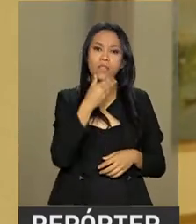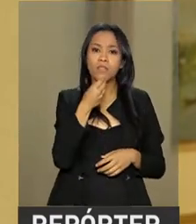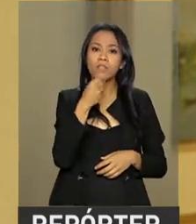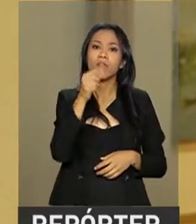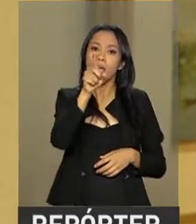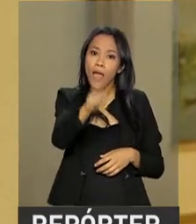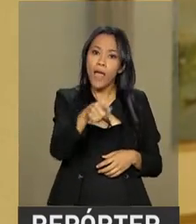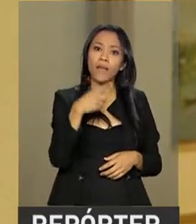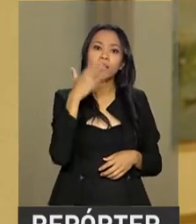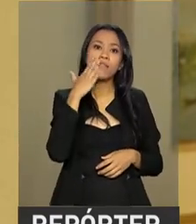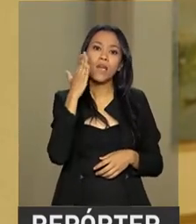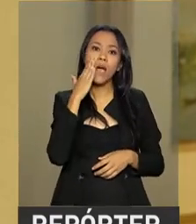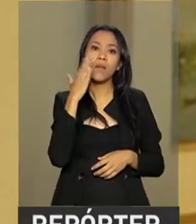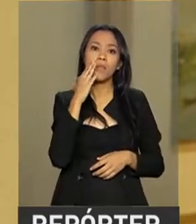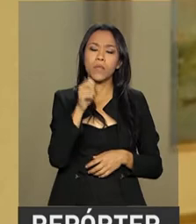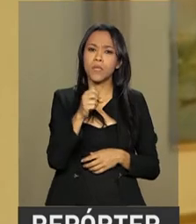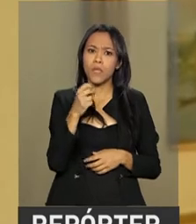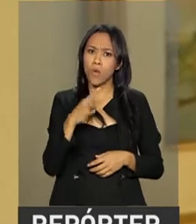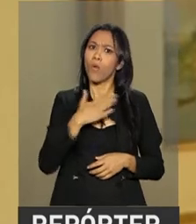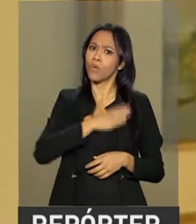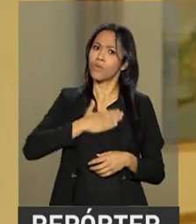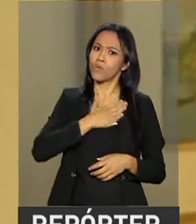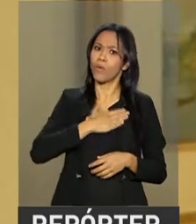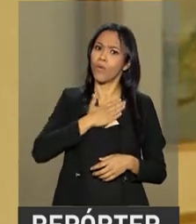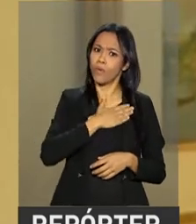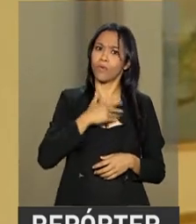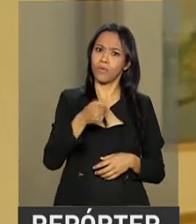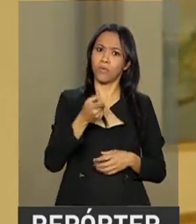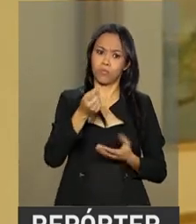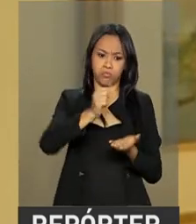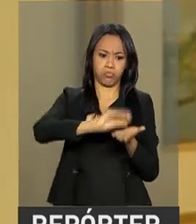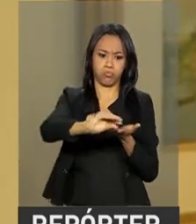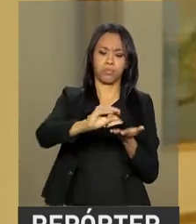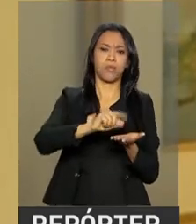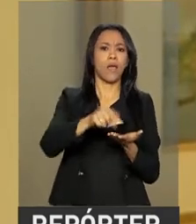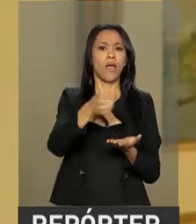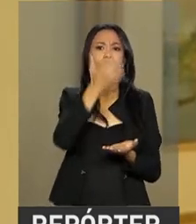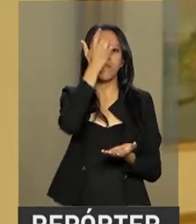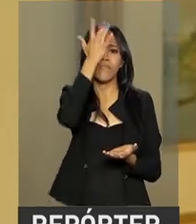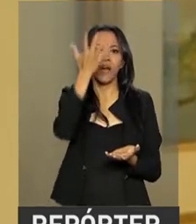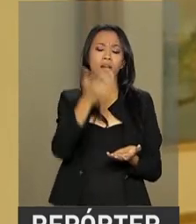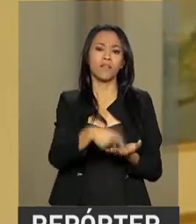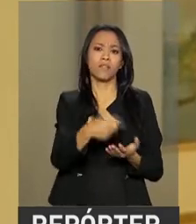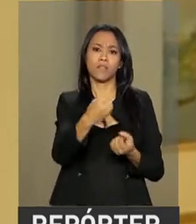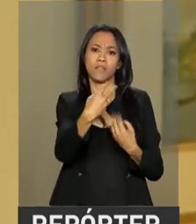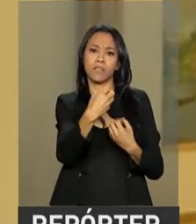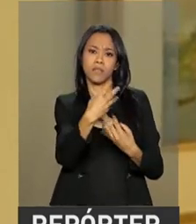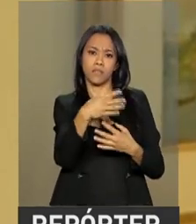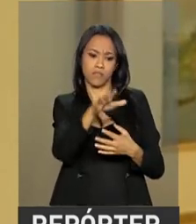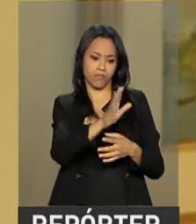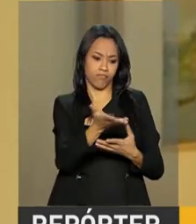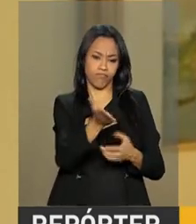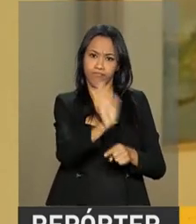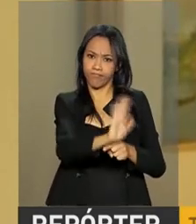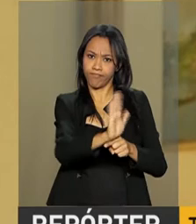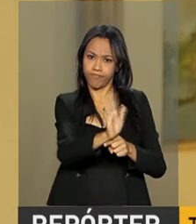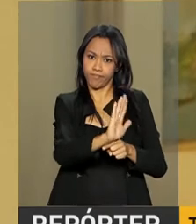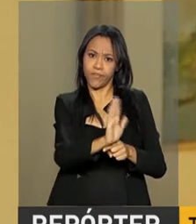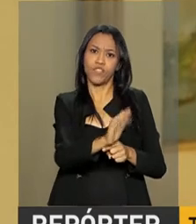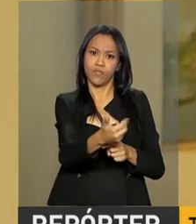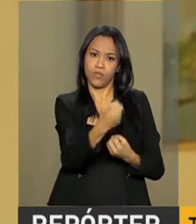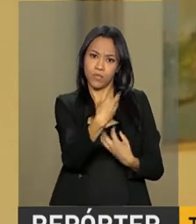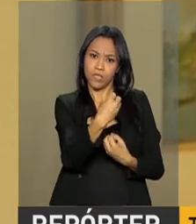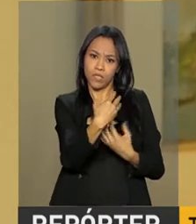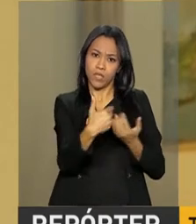vídeo sobre investimentos, gostou da novidade. Na opinião dele, o simulador é simples e abrangente. O investidor tem agora uma